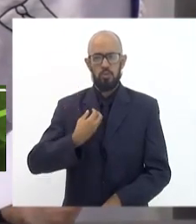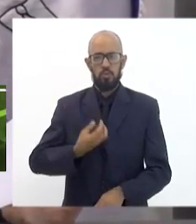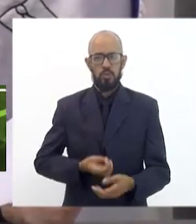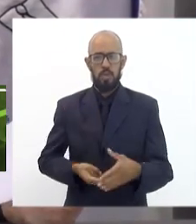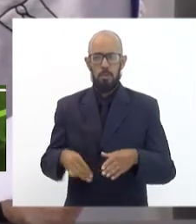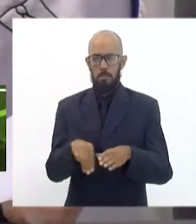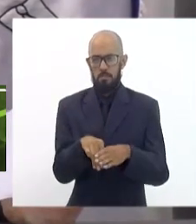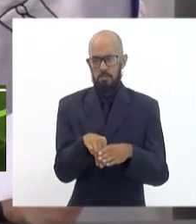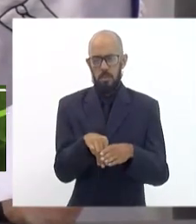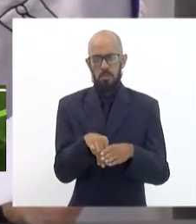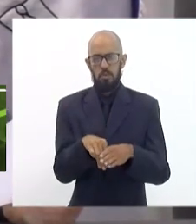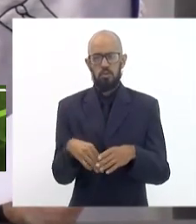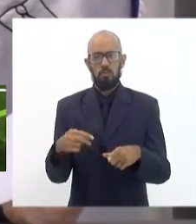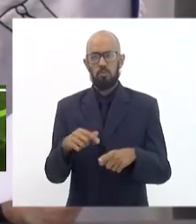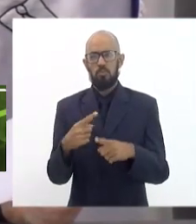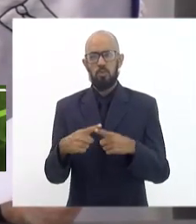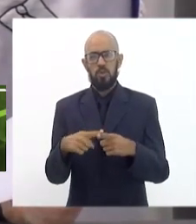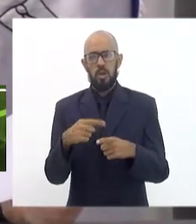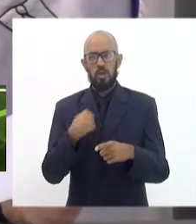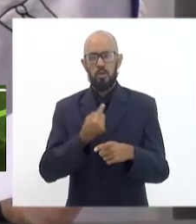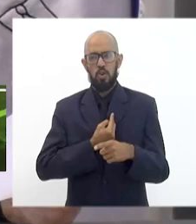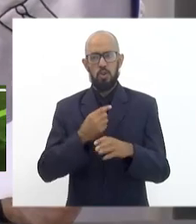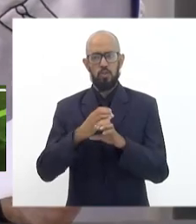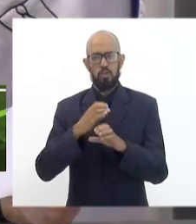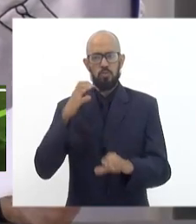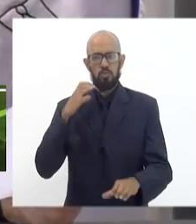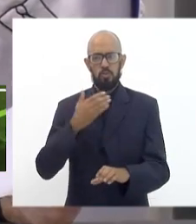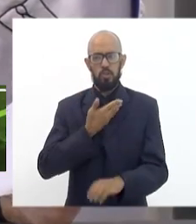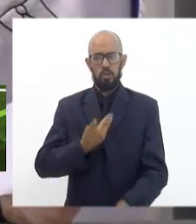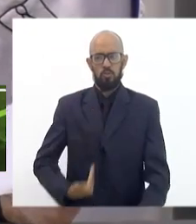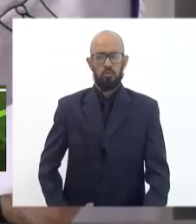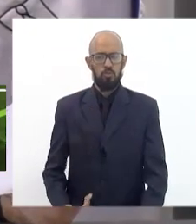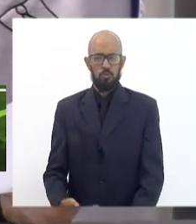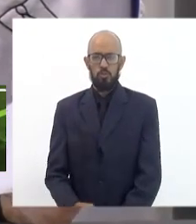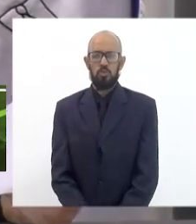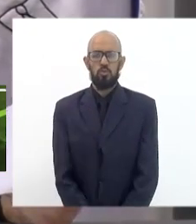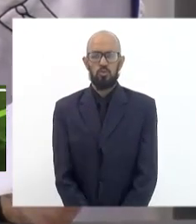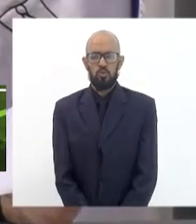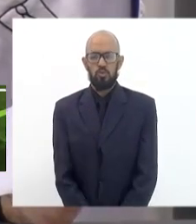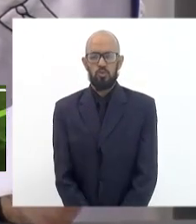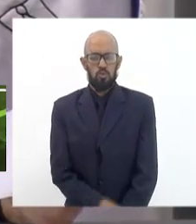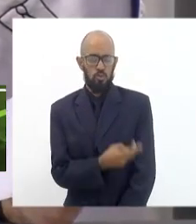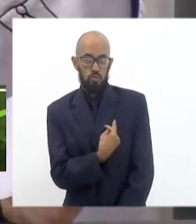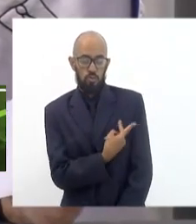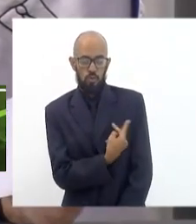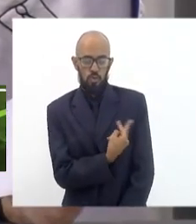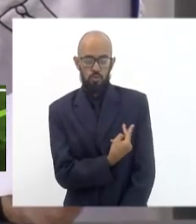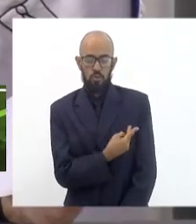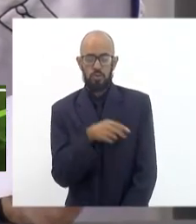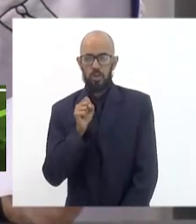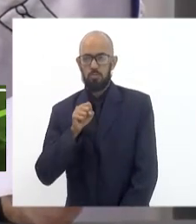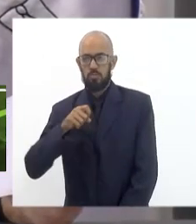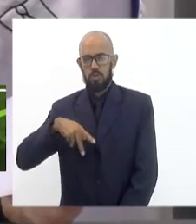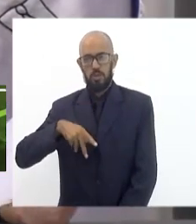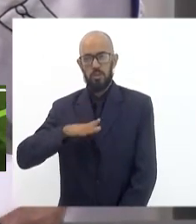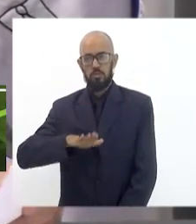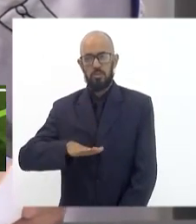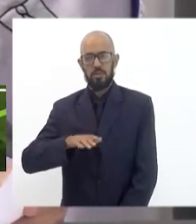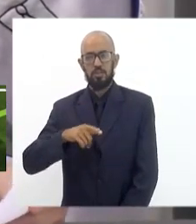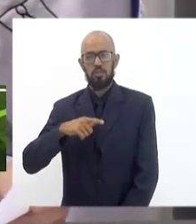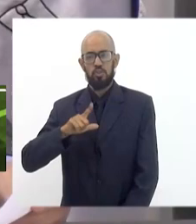visto que somos Engenheiros públicos ambos aposentados mas